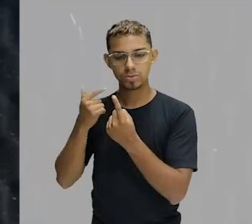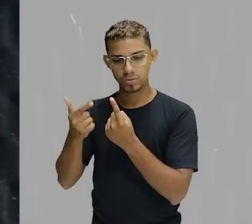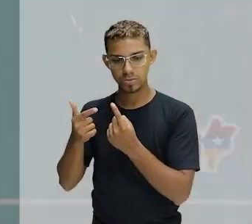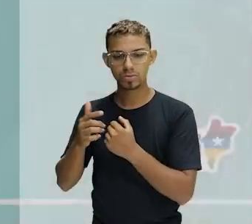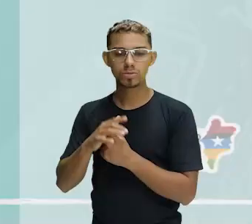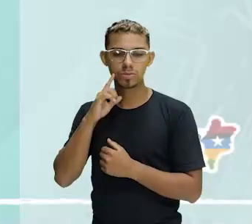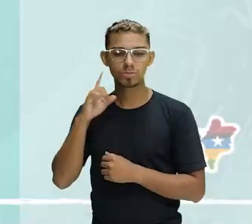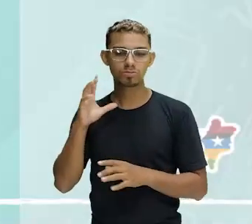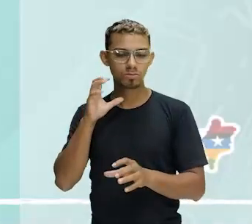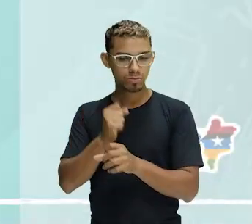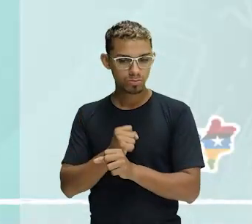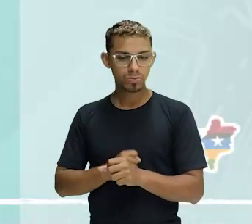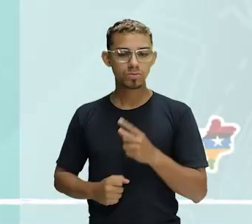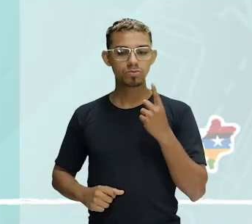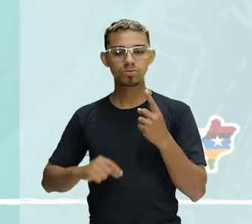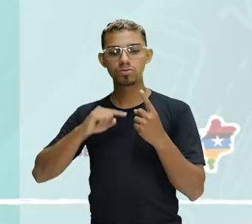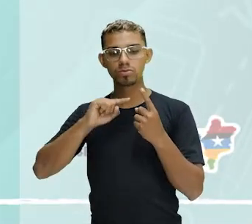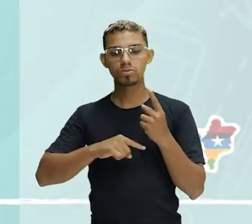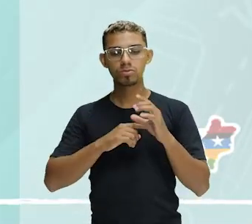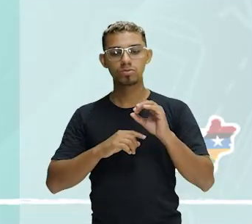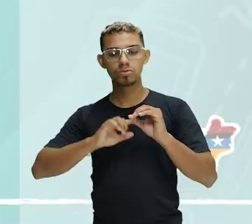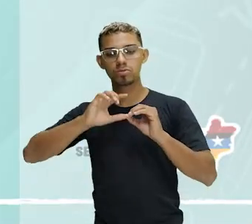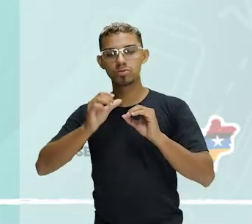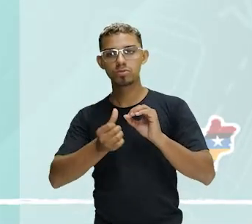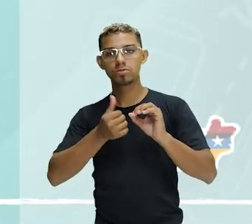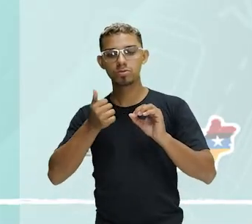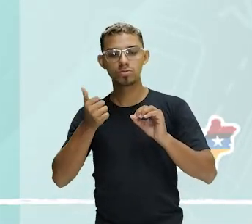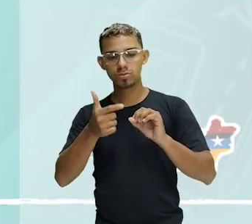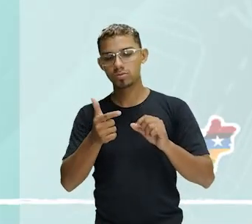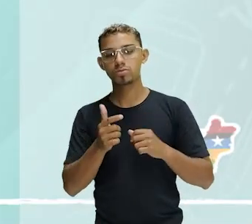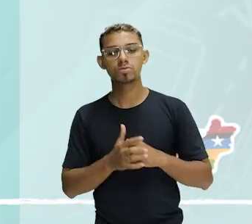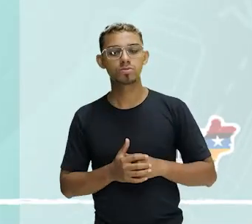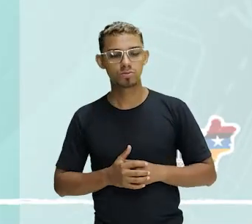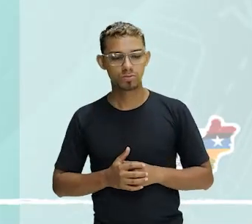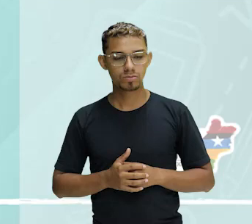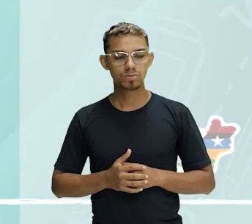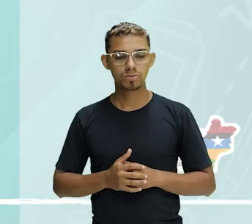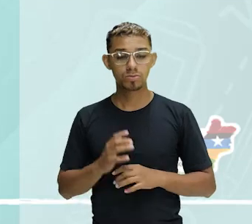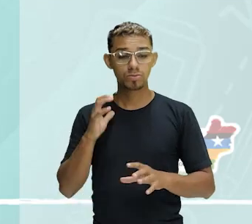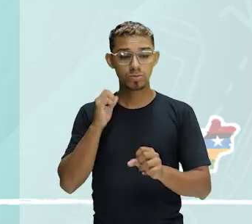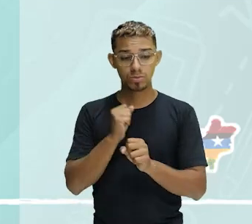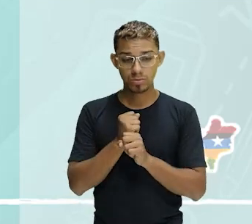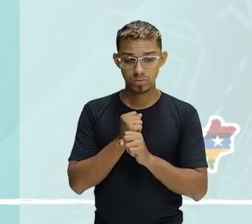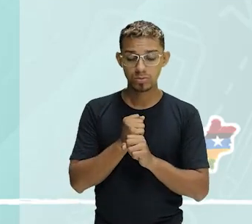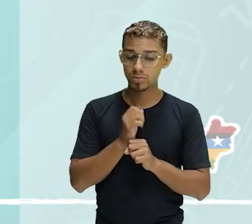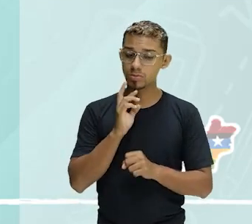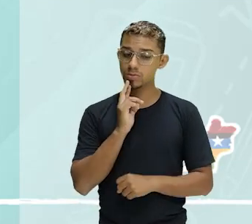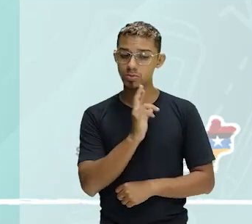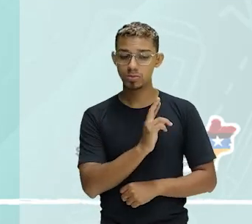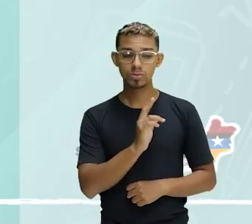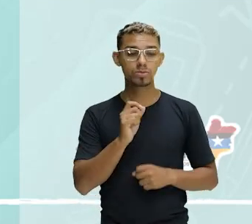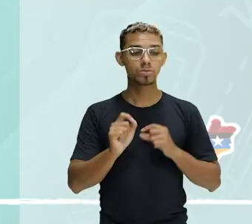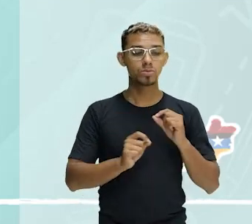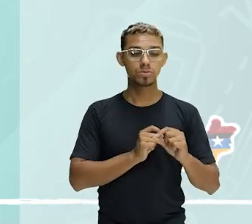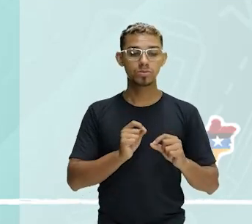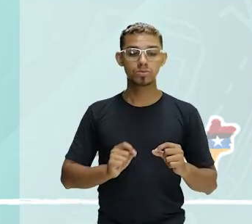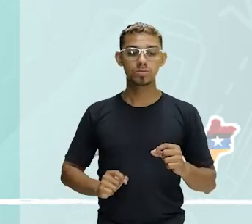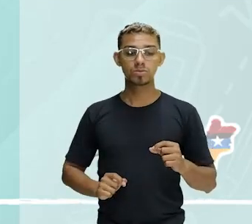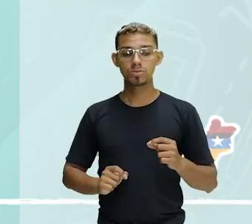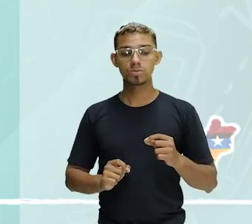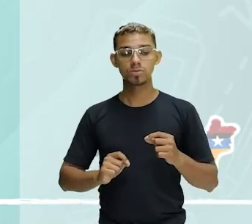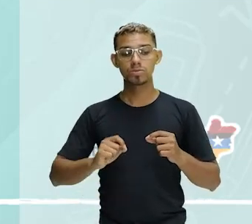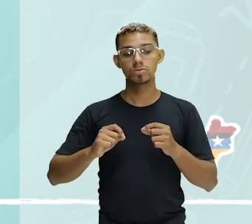de 1,0612. Multiplicado pelo número 300, nós temos aí a resposta de R$